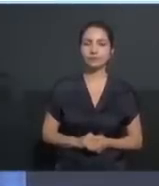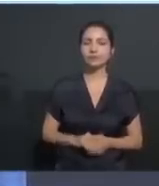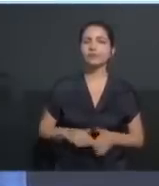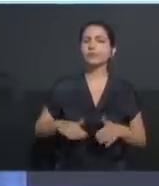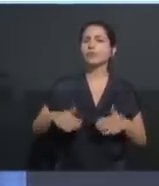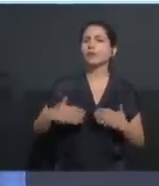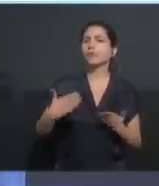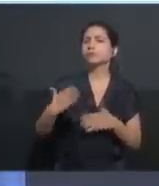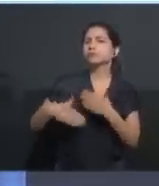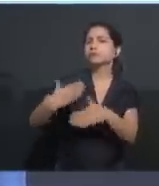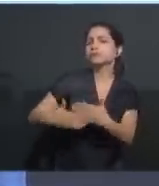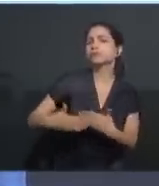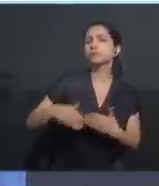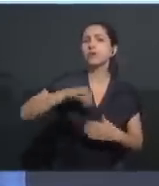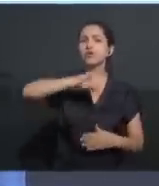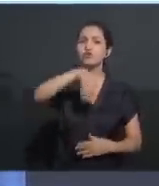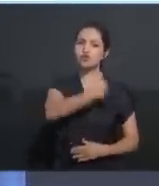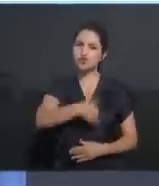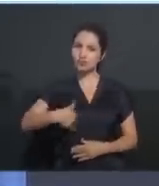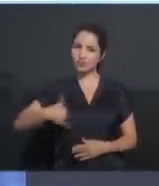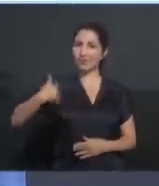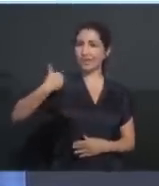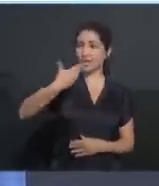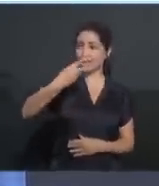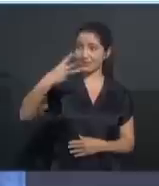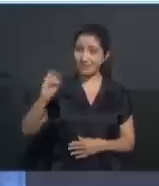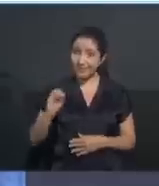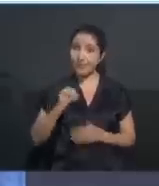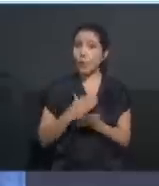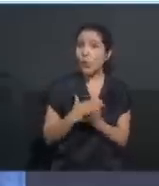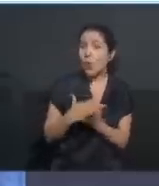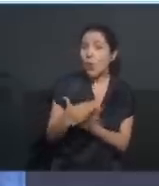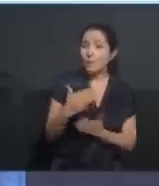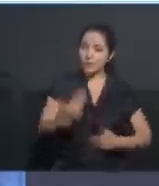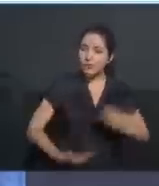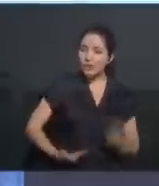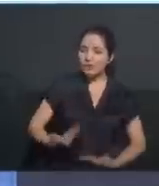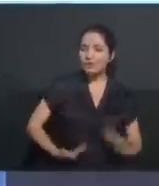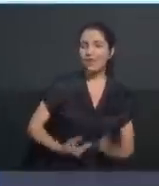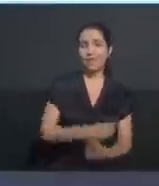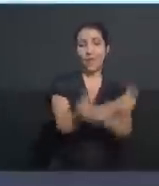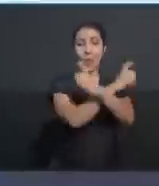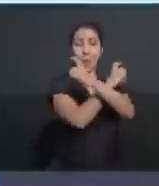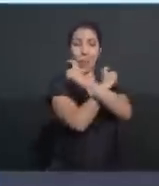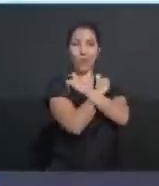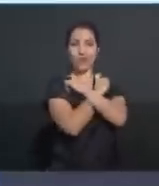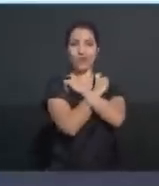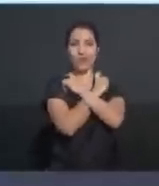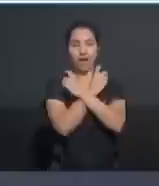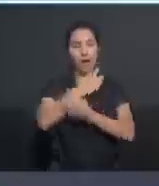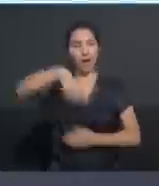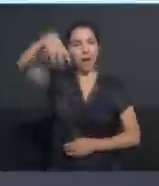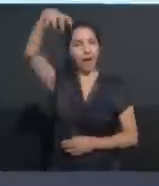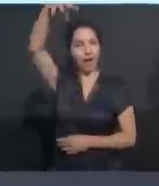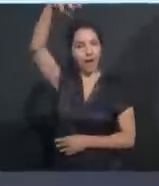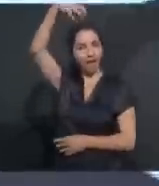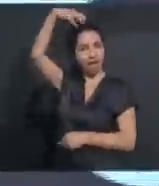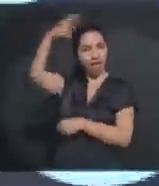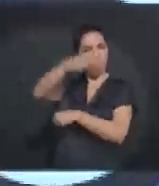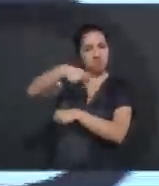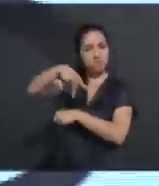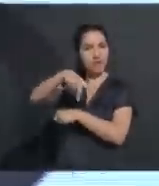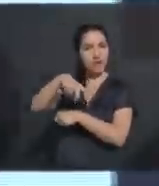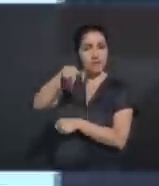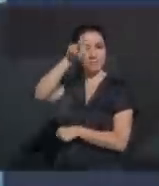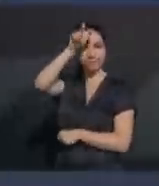quando José tinha 30 anos de idade, começou a servir ao faraó, rei do